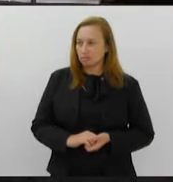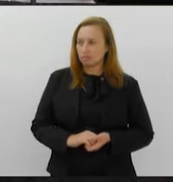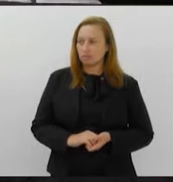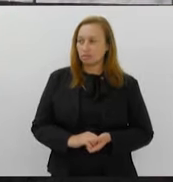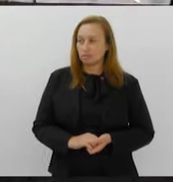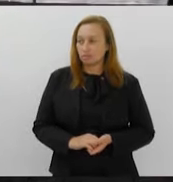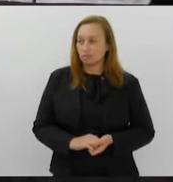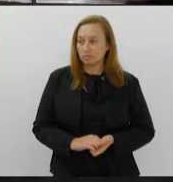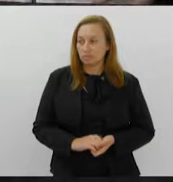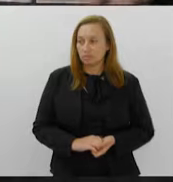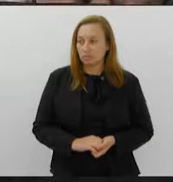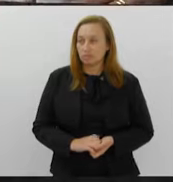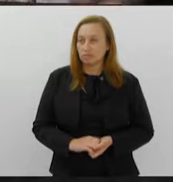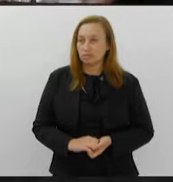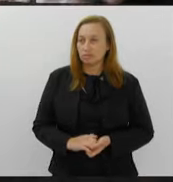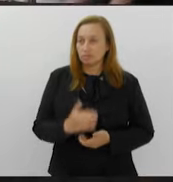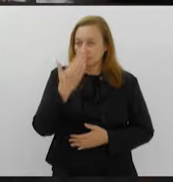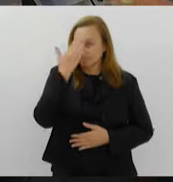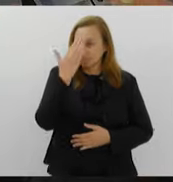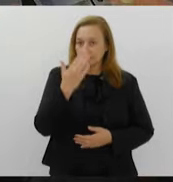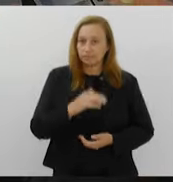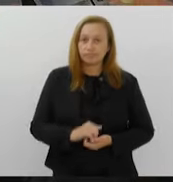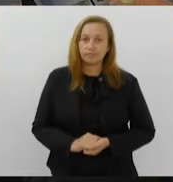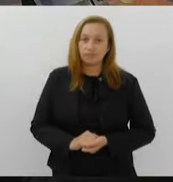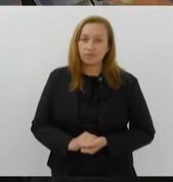Obrigado, deputado professor José